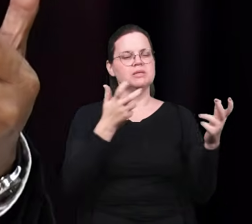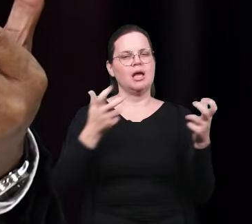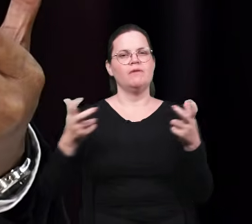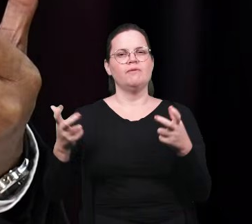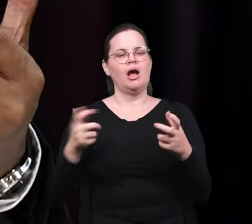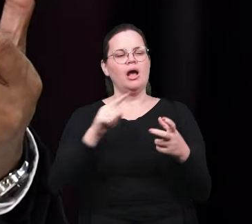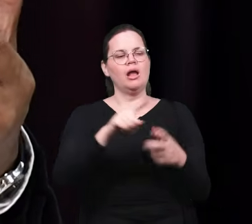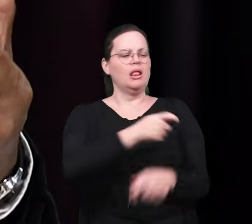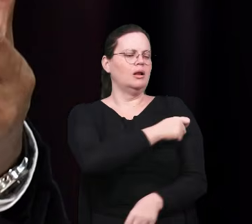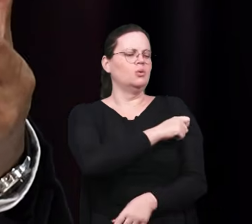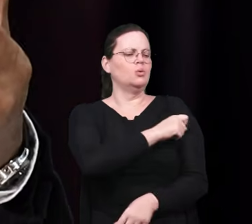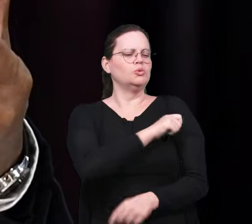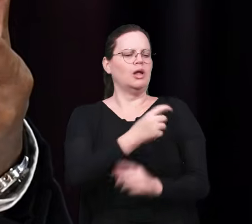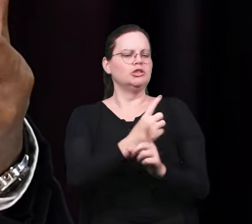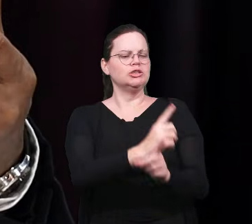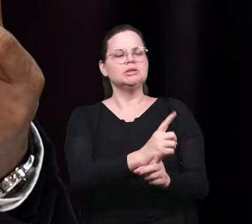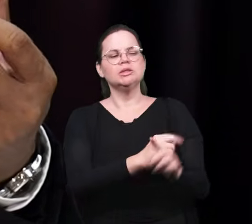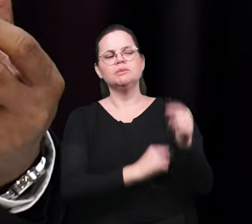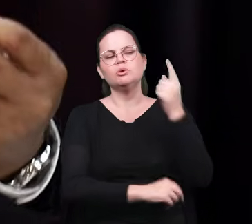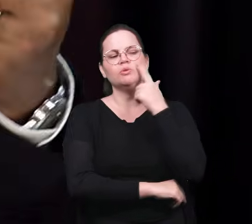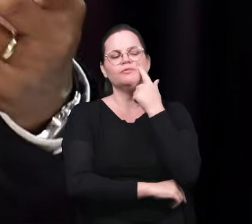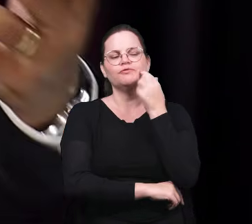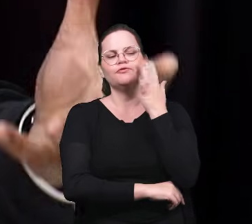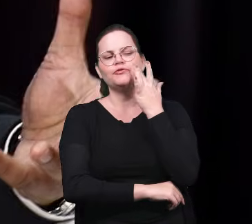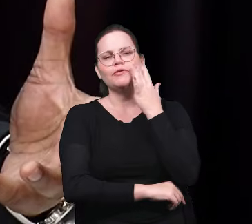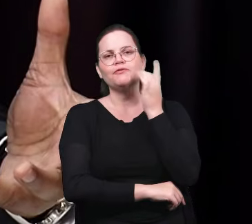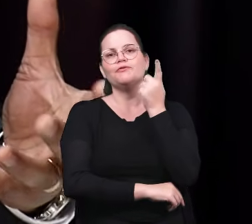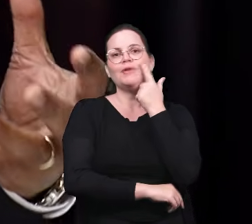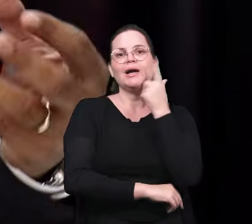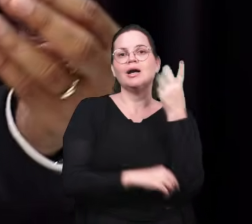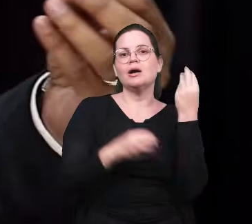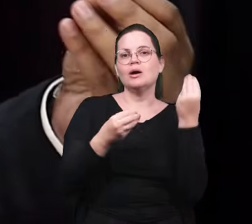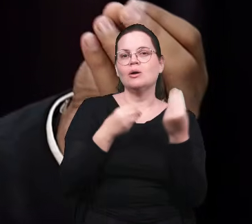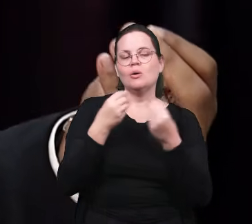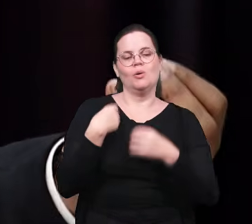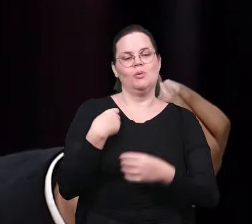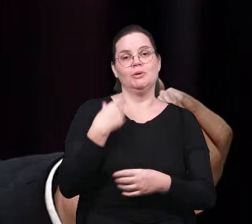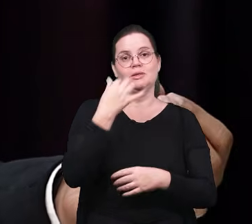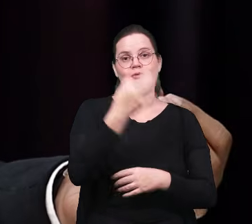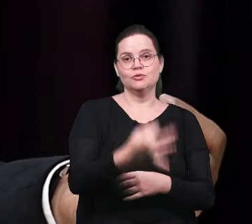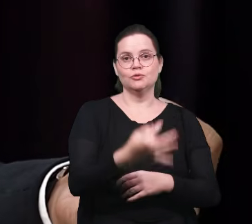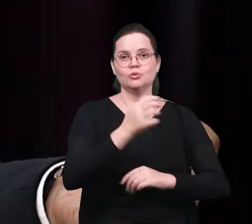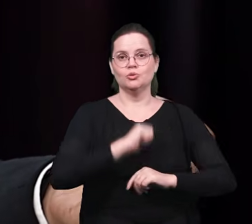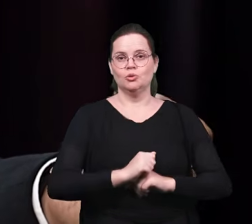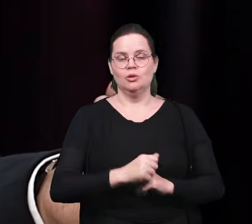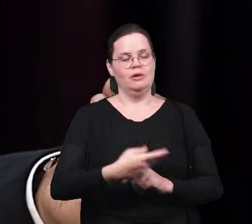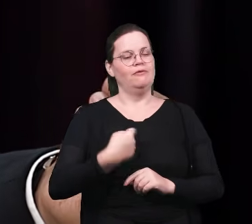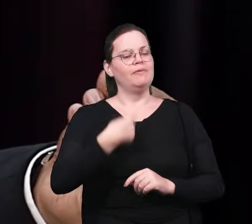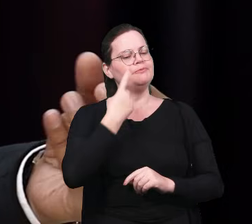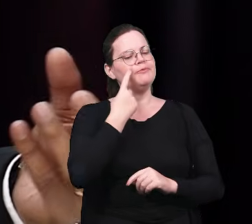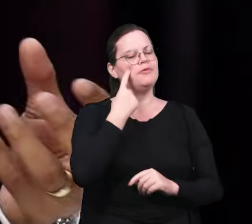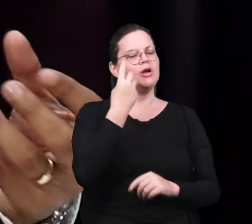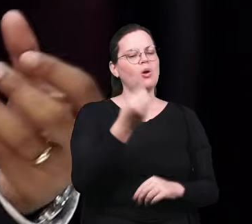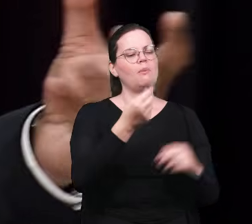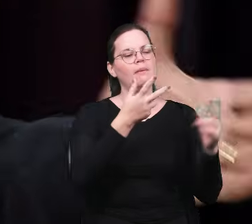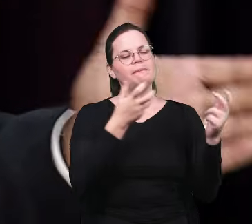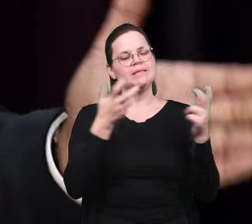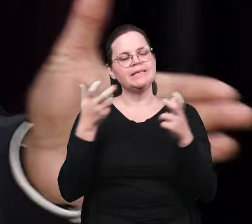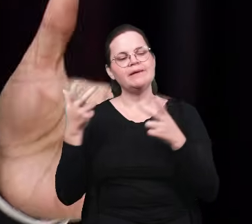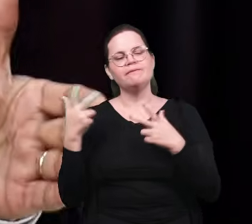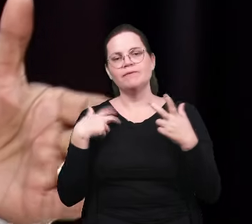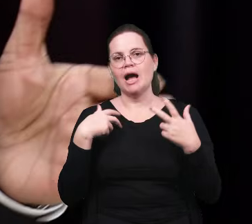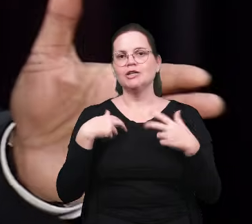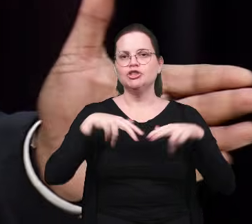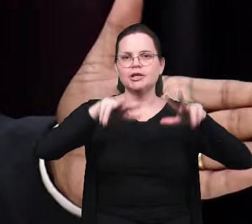Aquele discípulo, né? Aquele futuro discípulo, ele ficava em um período de observação. Né? Isso